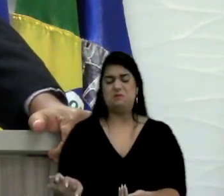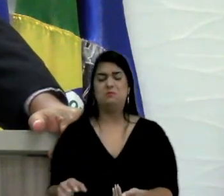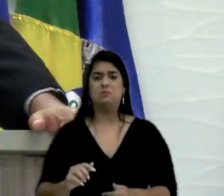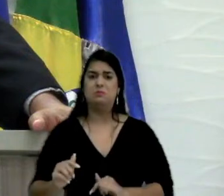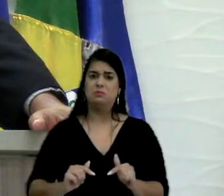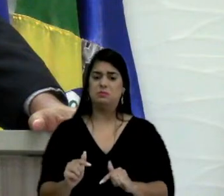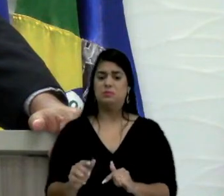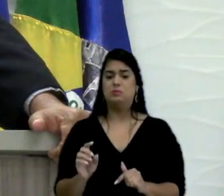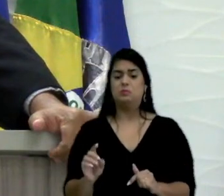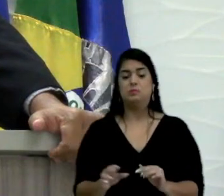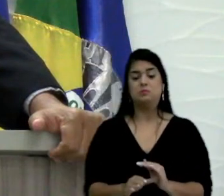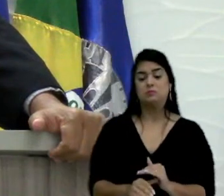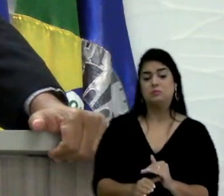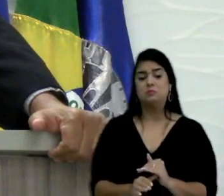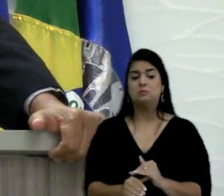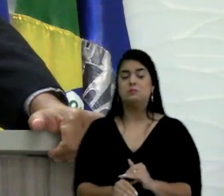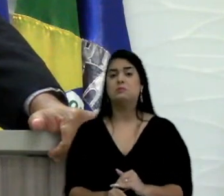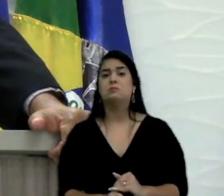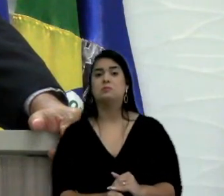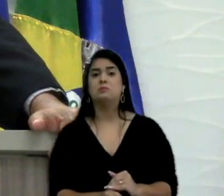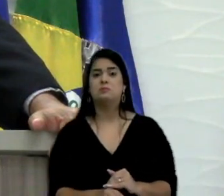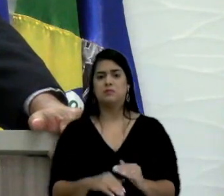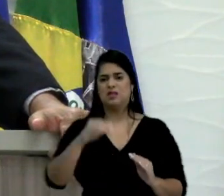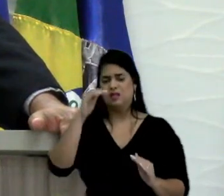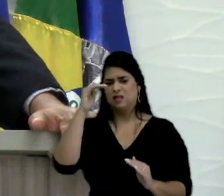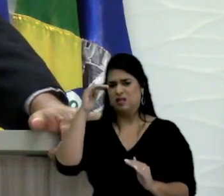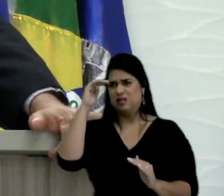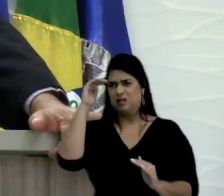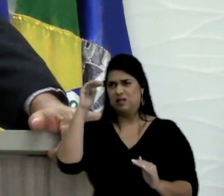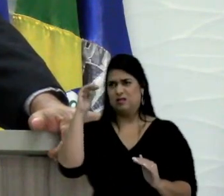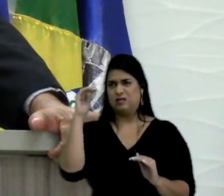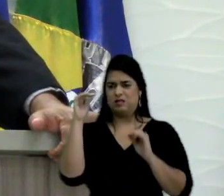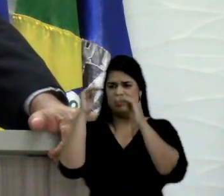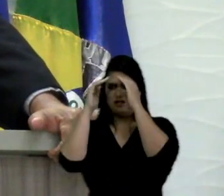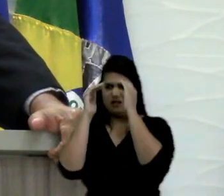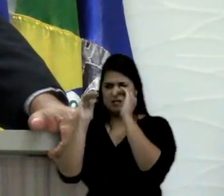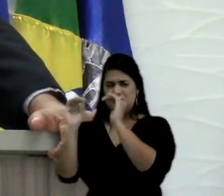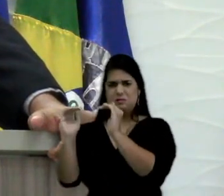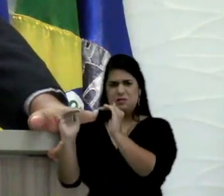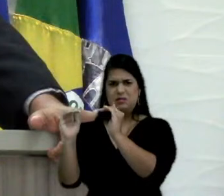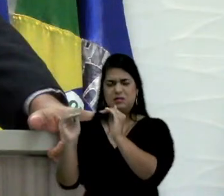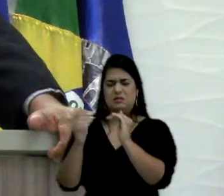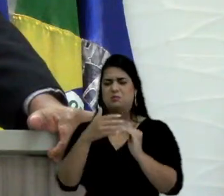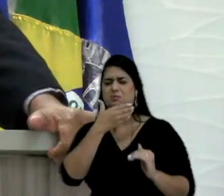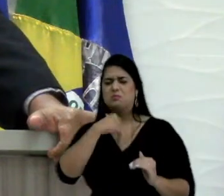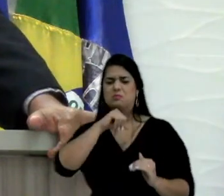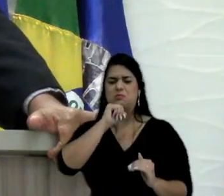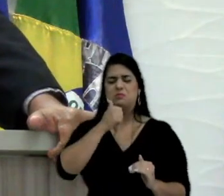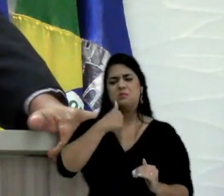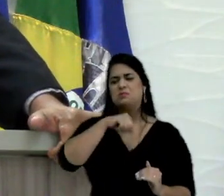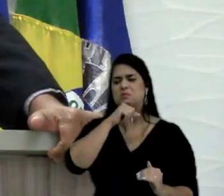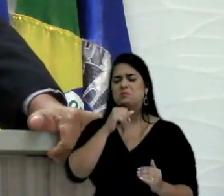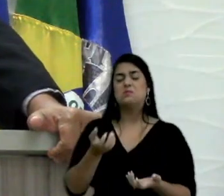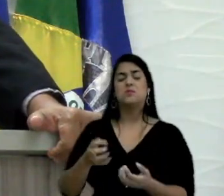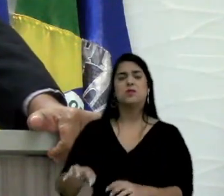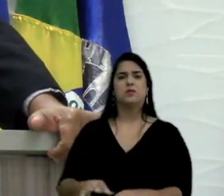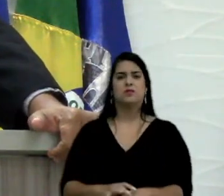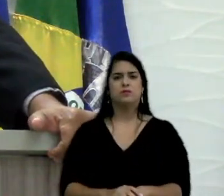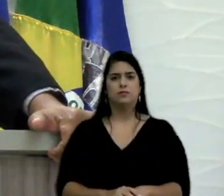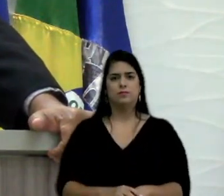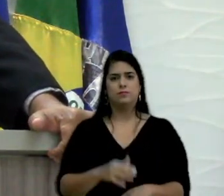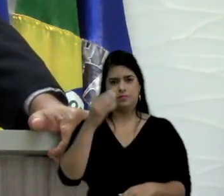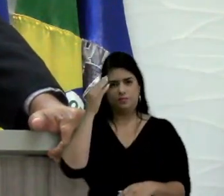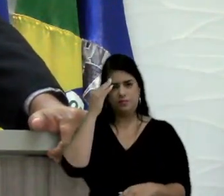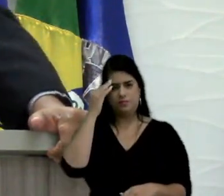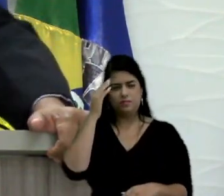bandidagem não obedece pai não obedece mãe né Di logo assim ah eu sou de maior eu faço o que eu quero e tem muito de